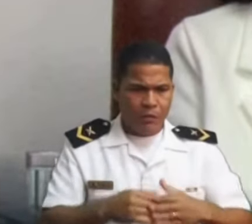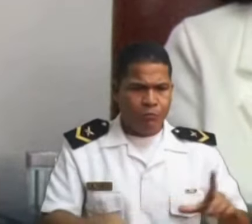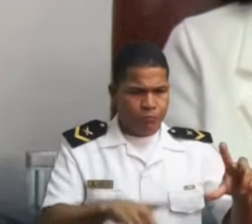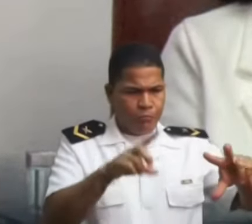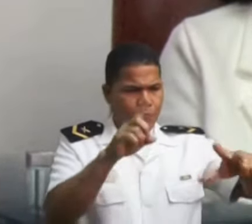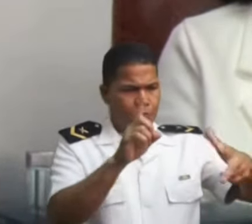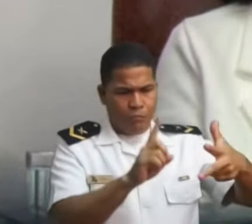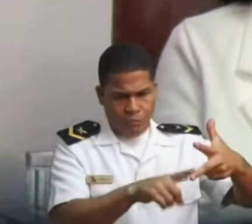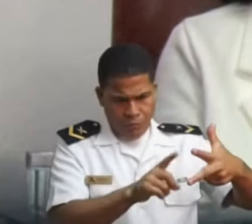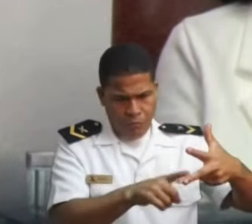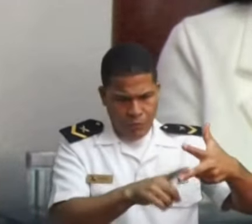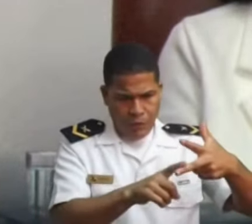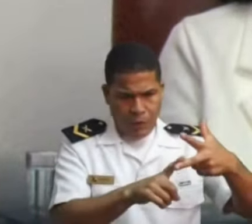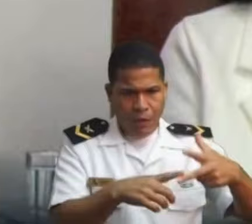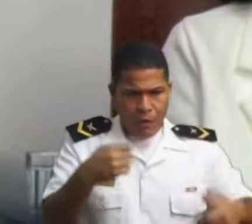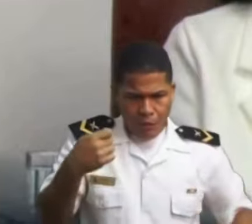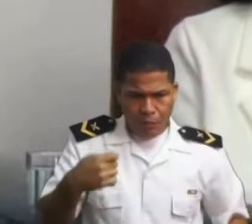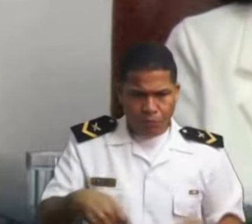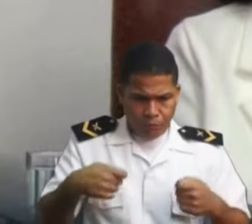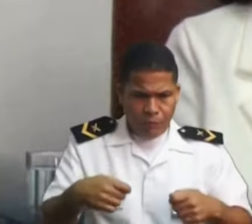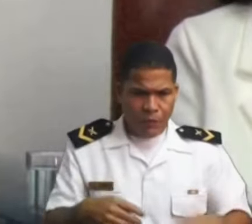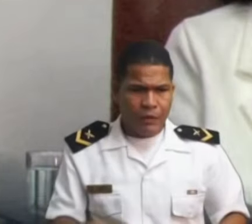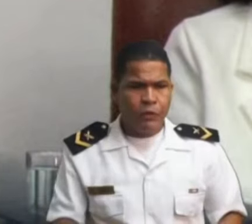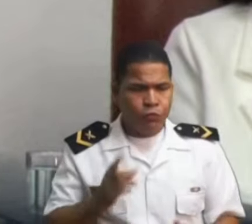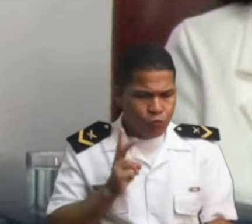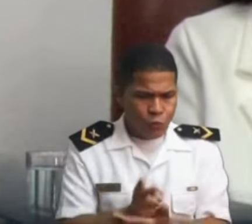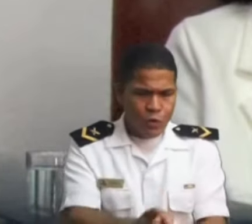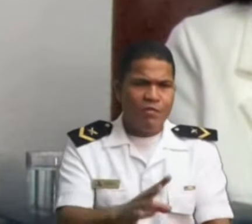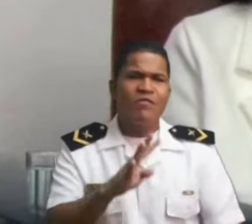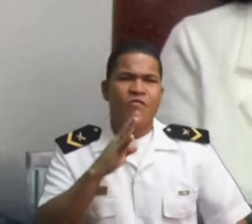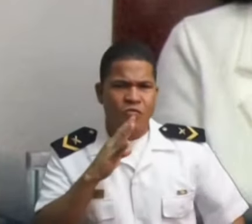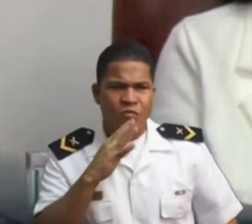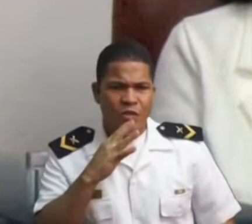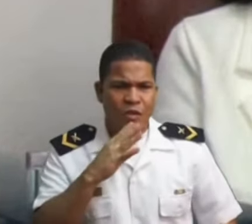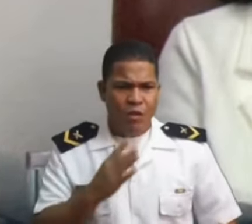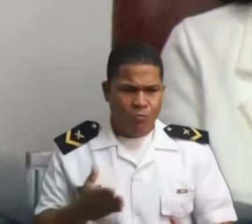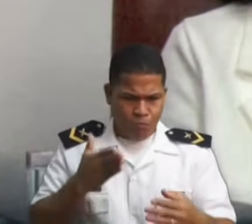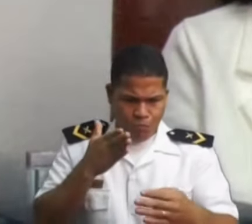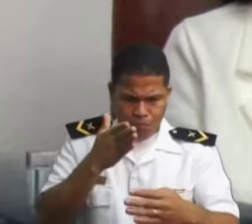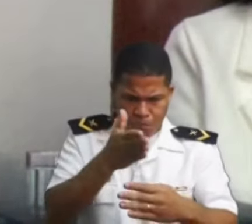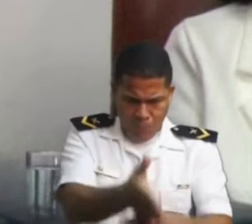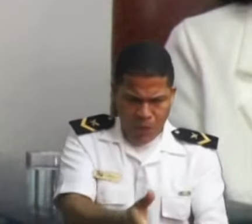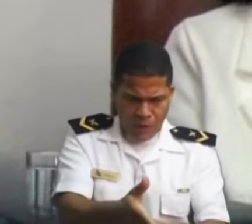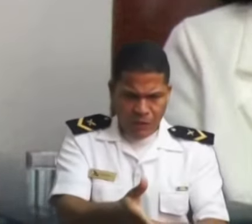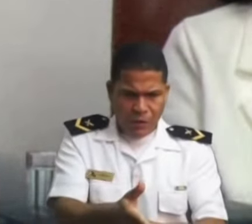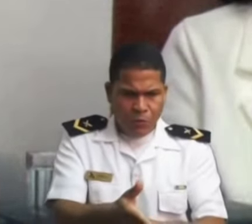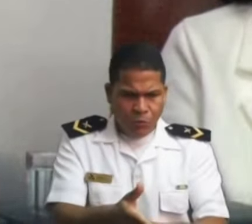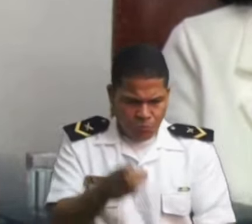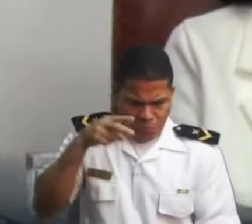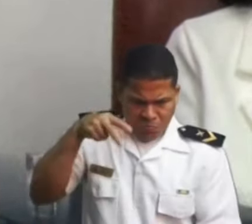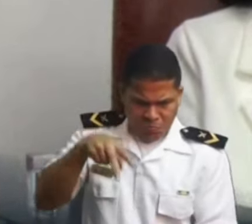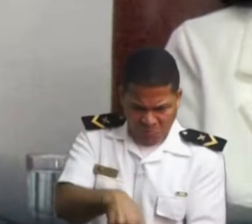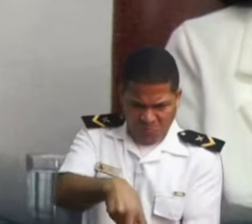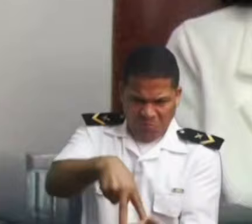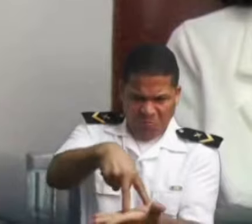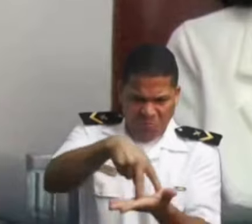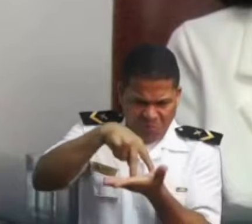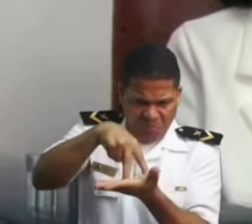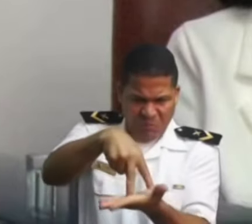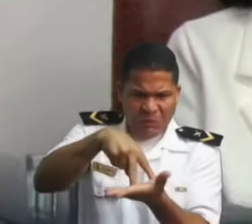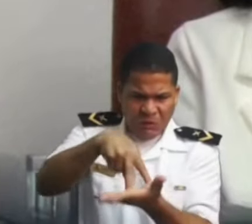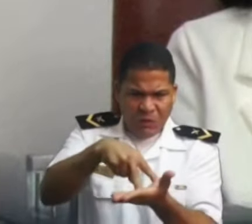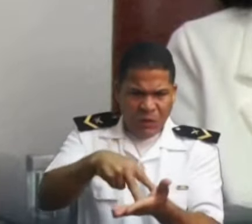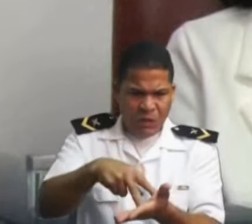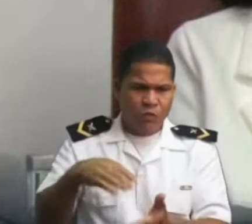com o reconhecimento da participação incansável e dedicada dos juízes. São eles, os guardiões da